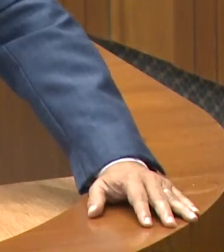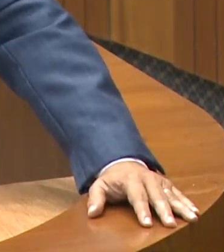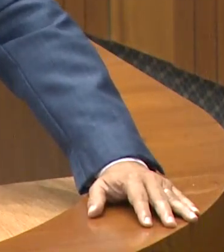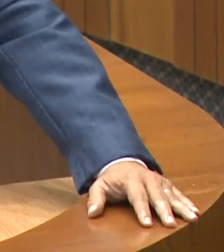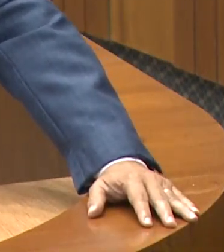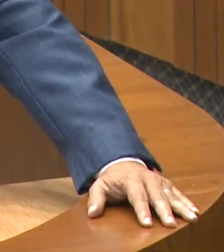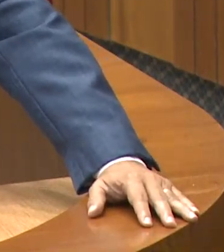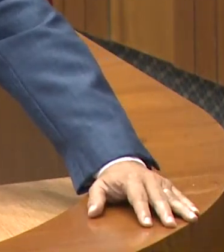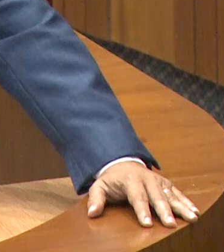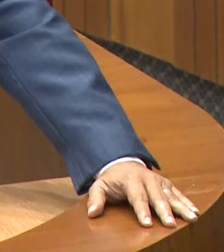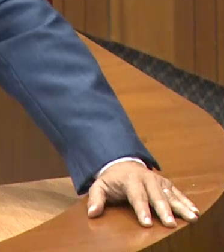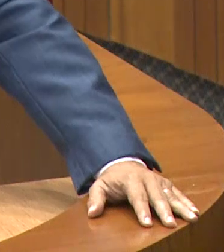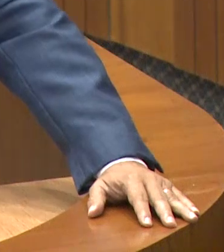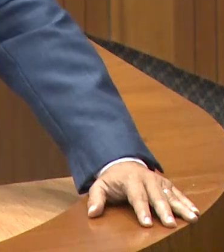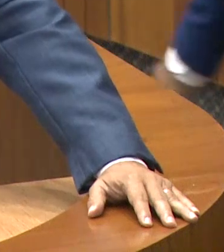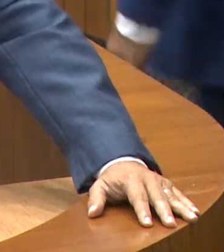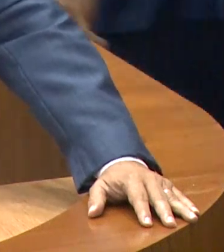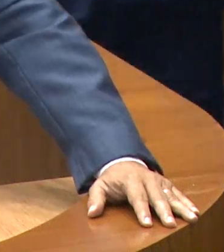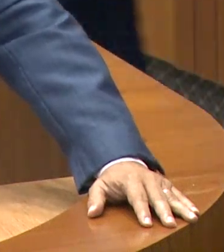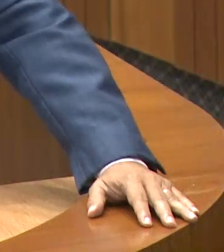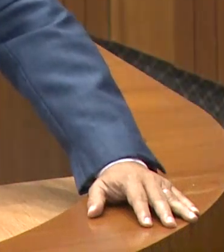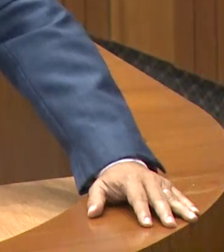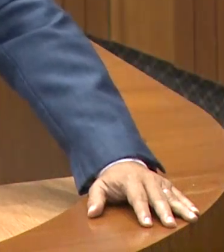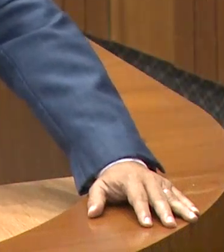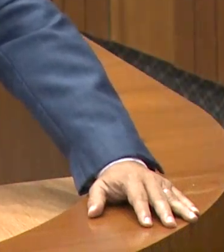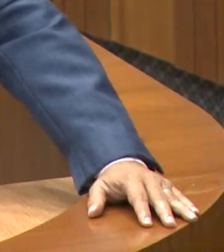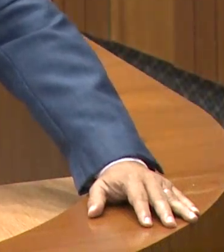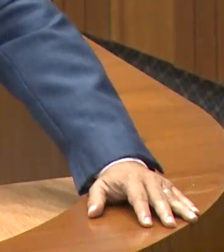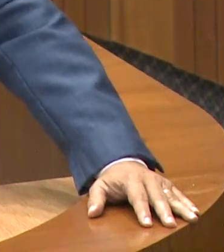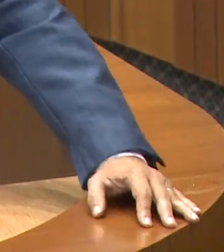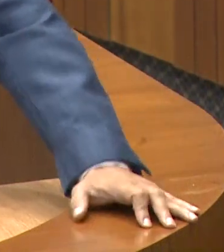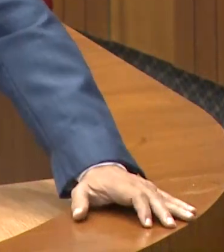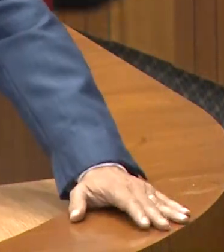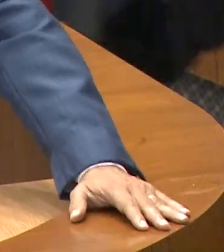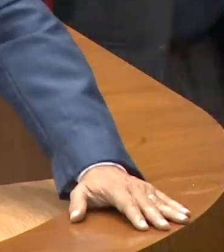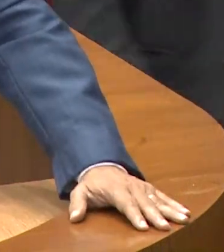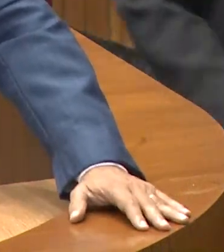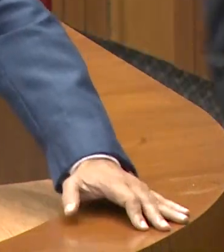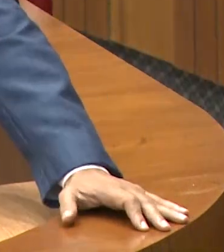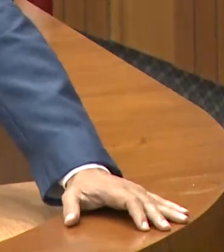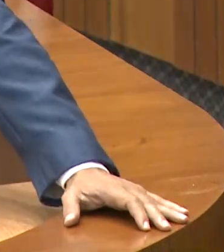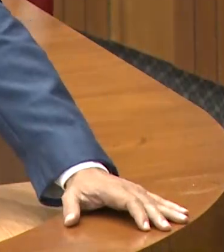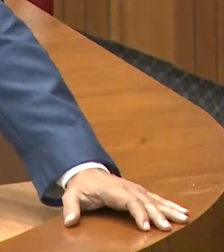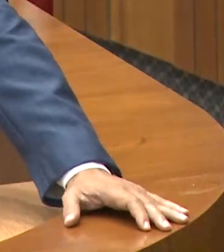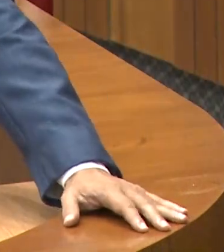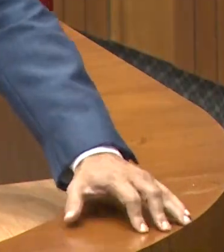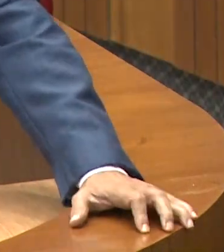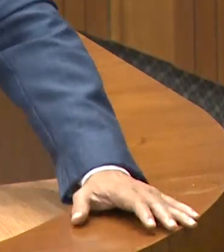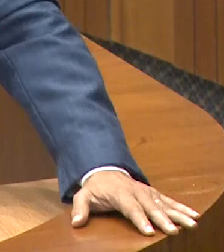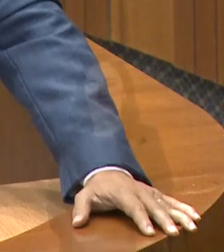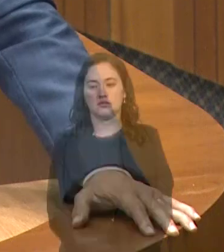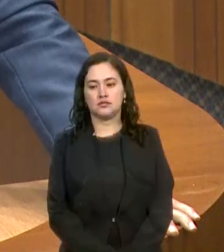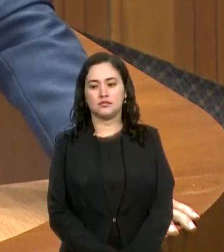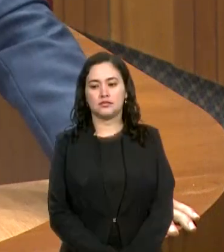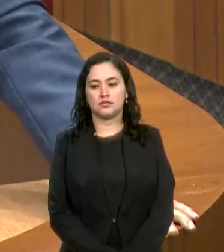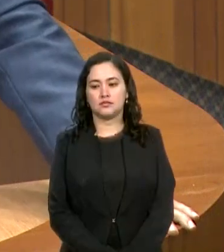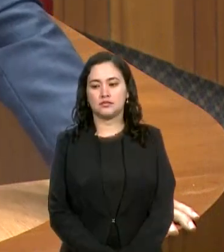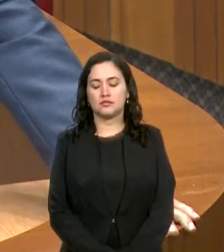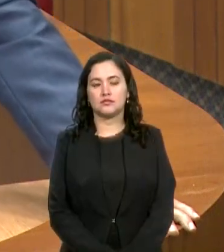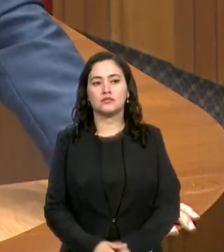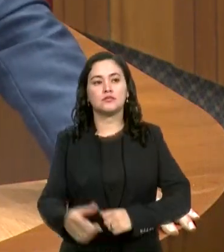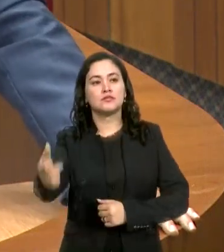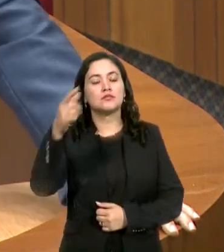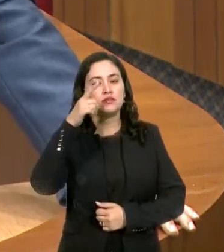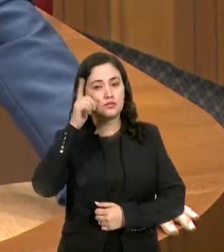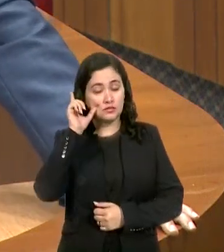ontem na reunião puxada tanto pela Frente Parlamentar da Agricultura